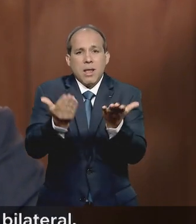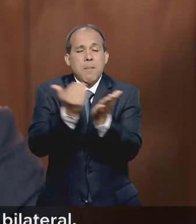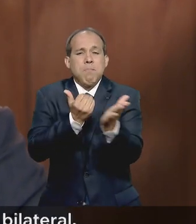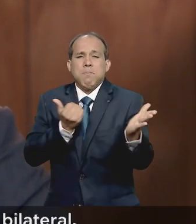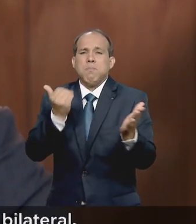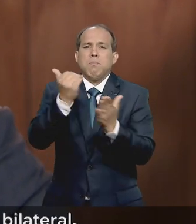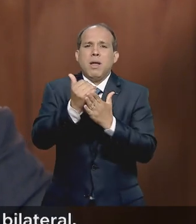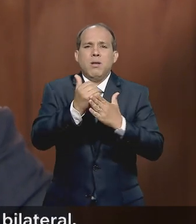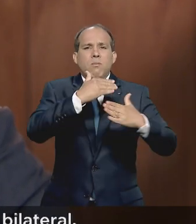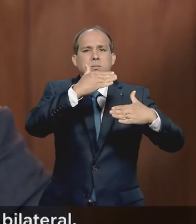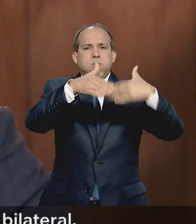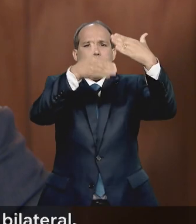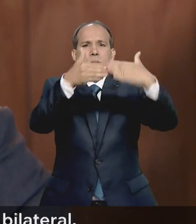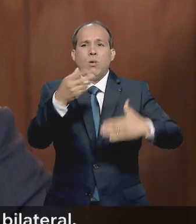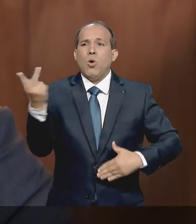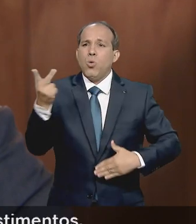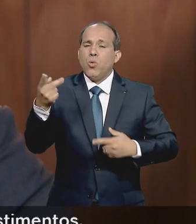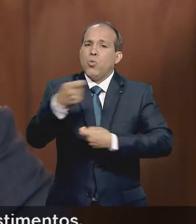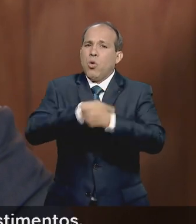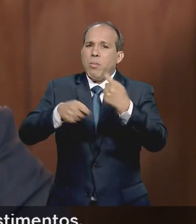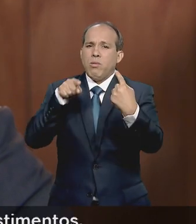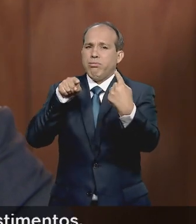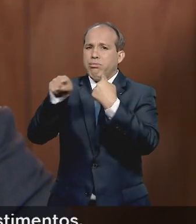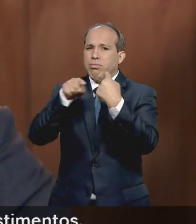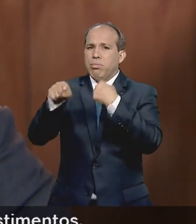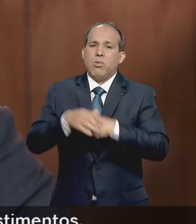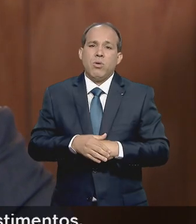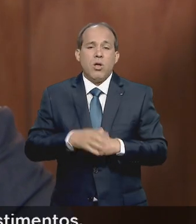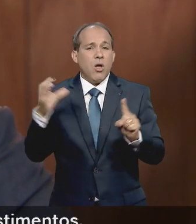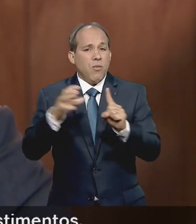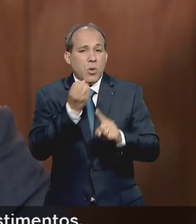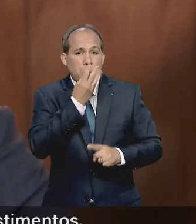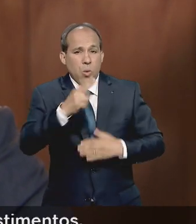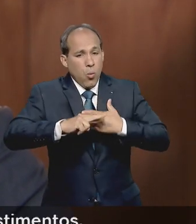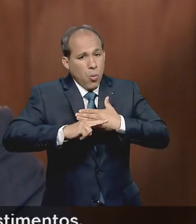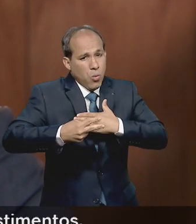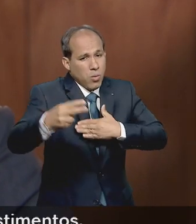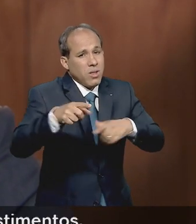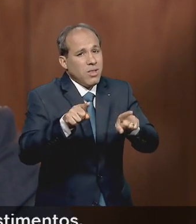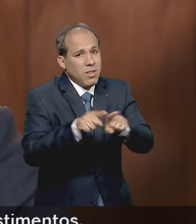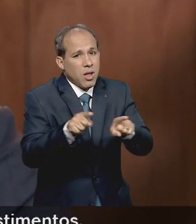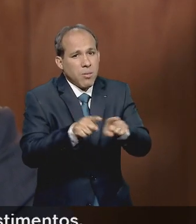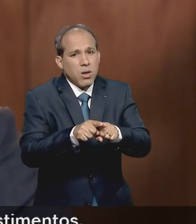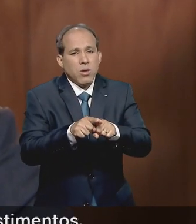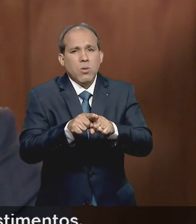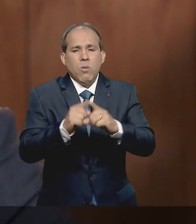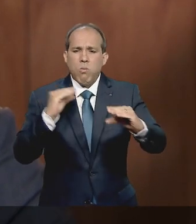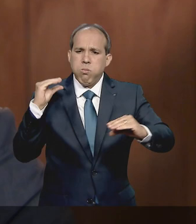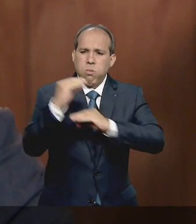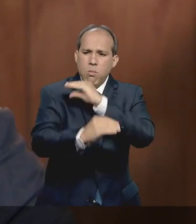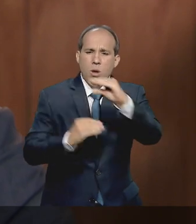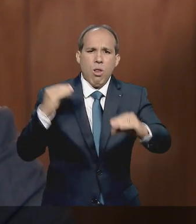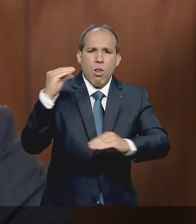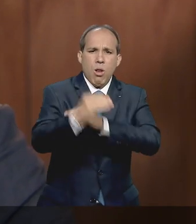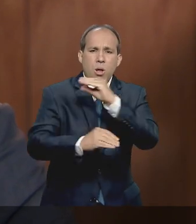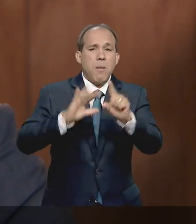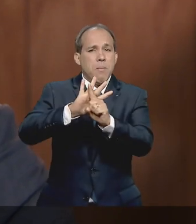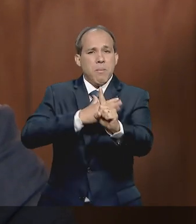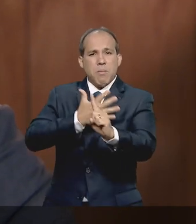mais conhecimento ao nosso comércio bilateral com efeitos benéficos também para o fluxo de investimento